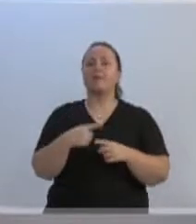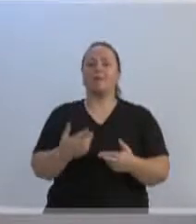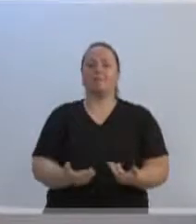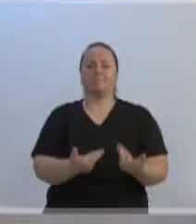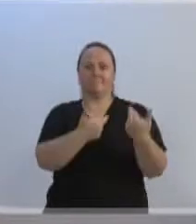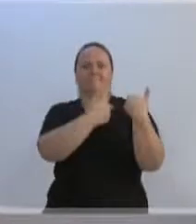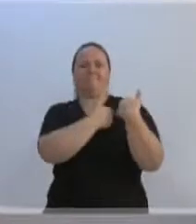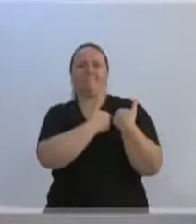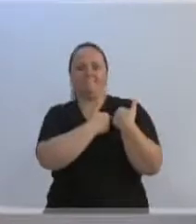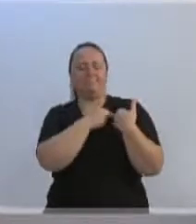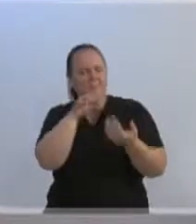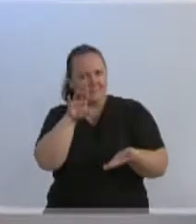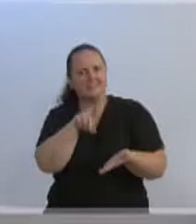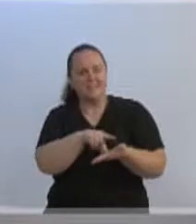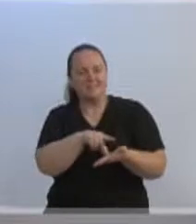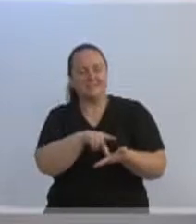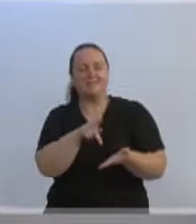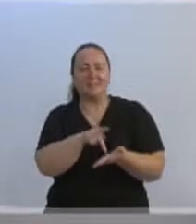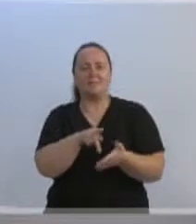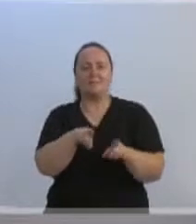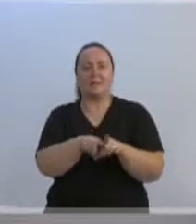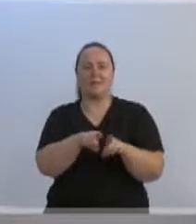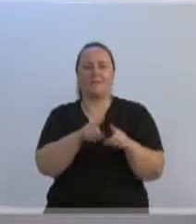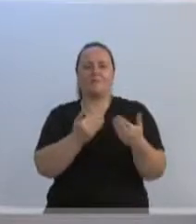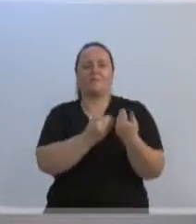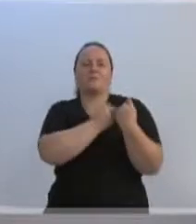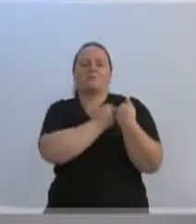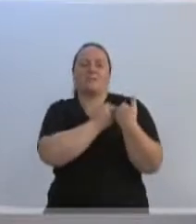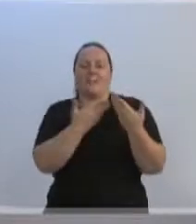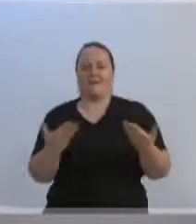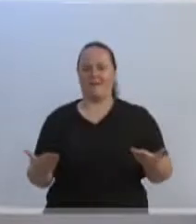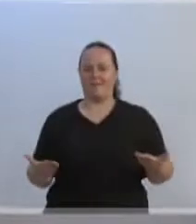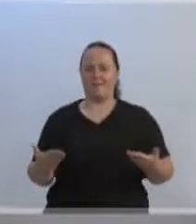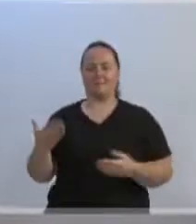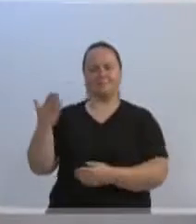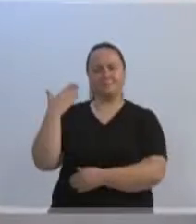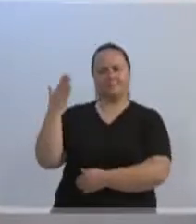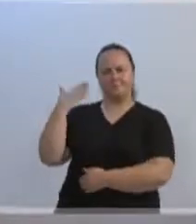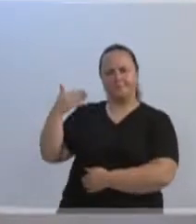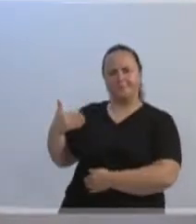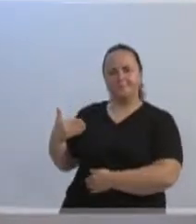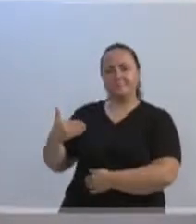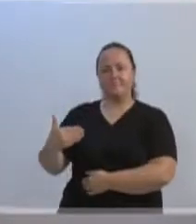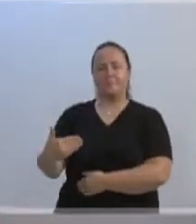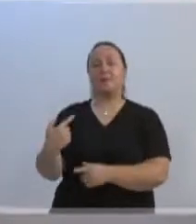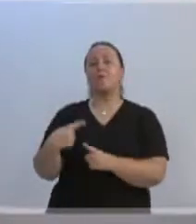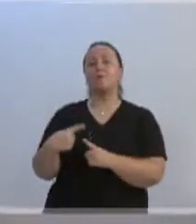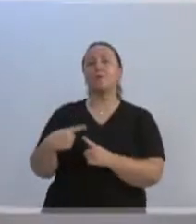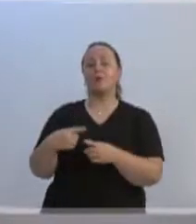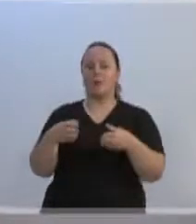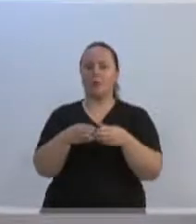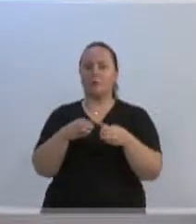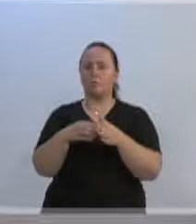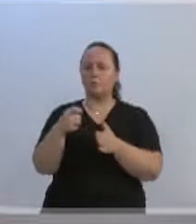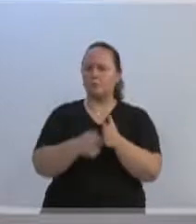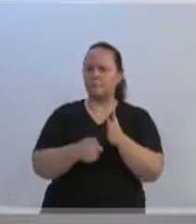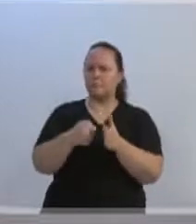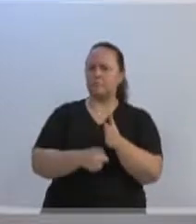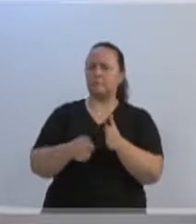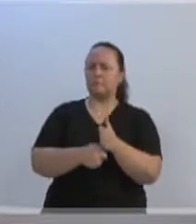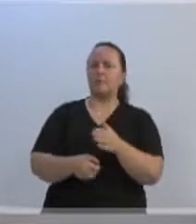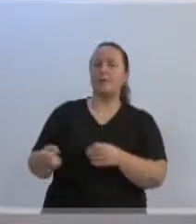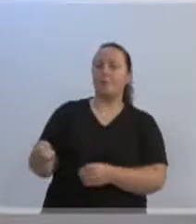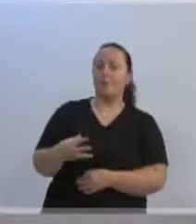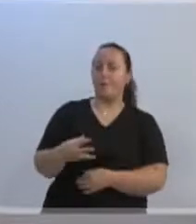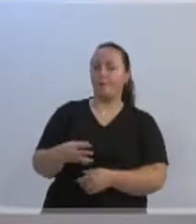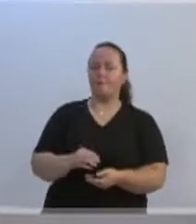funções do vereador há poucos dias voltamos àquela rua porque eles têm agora uma outra reivindicação porque